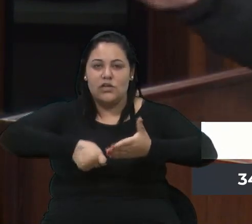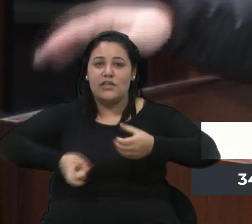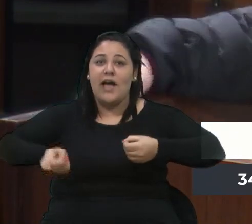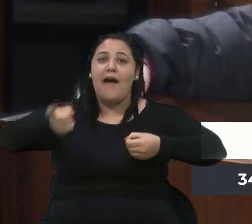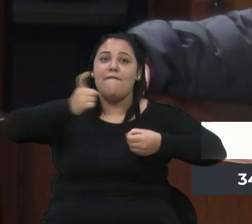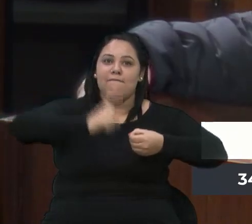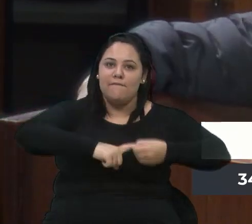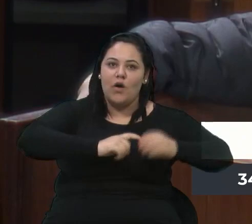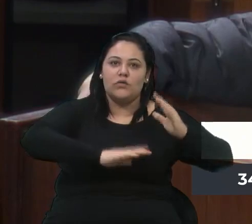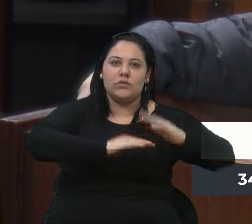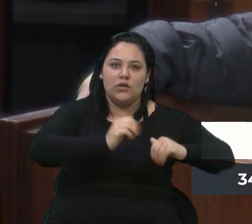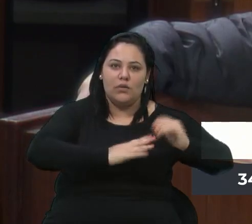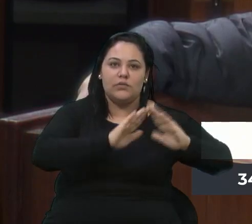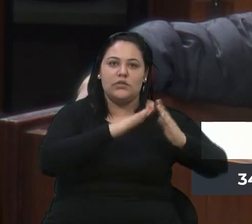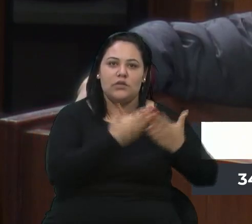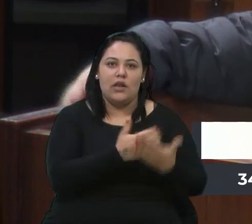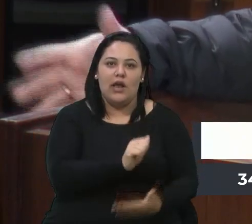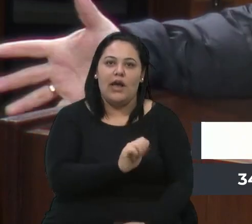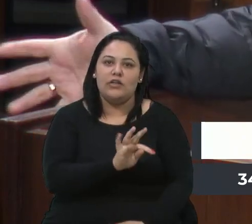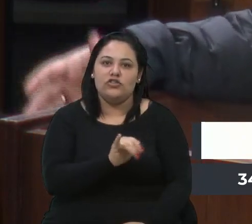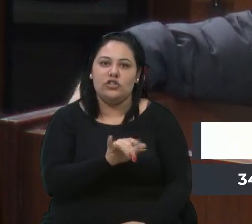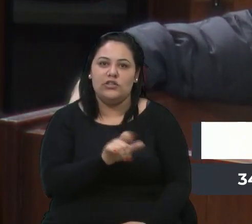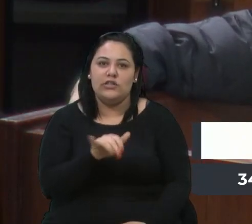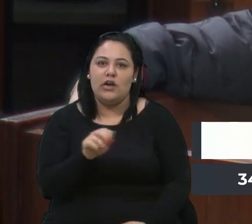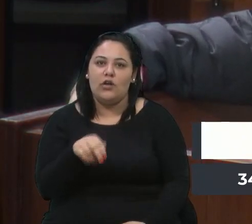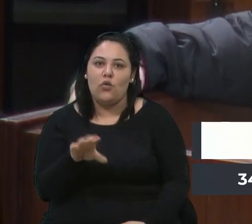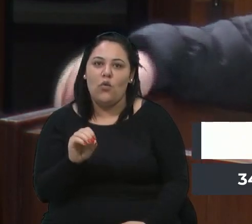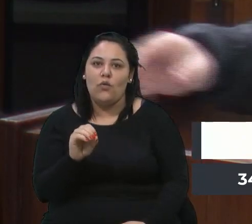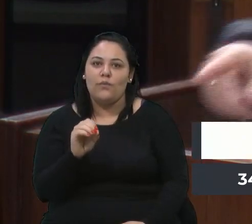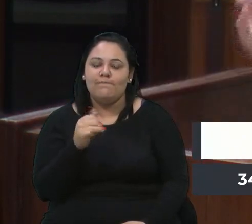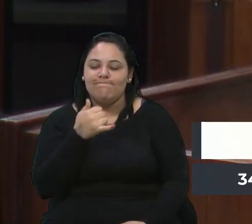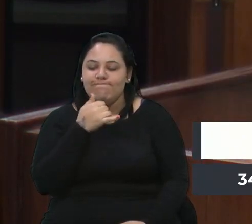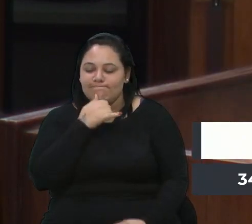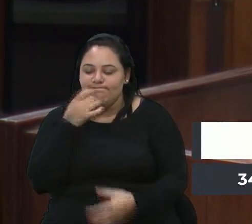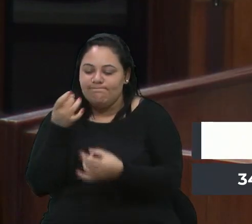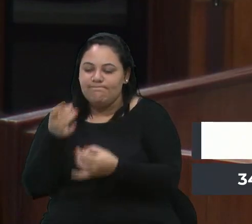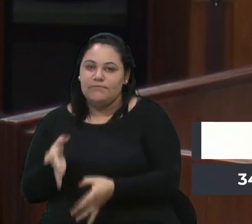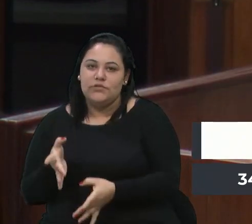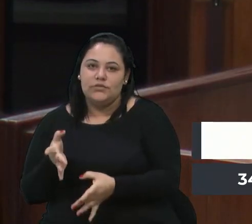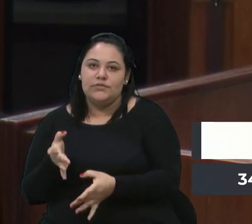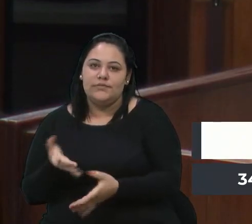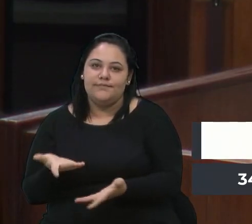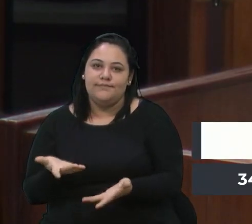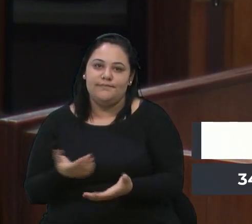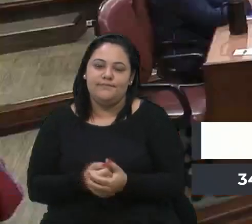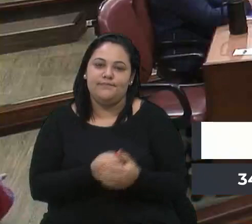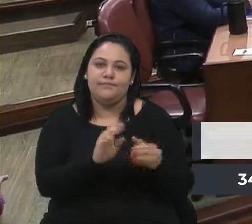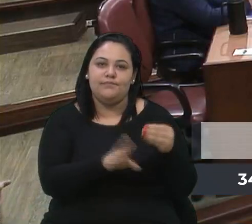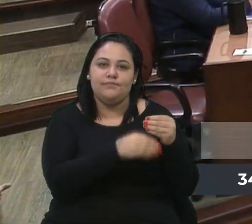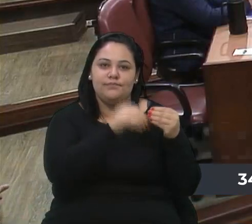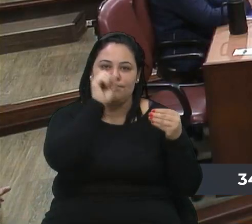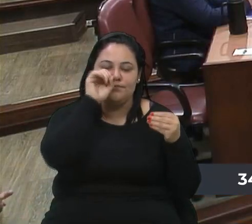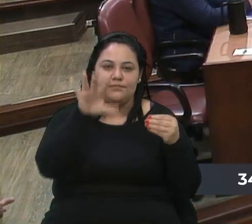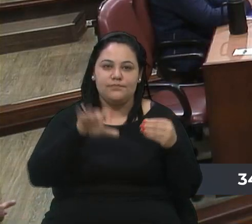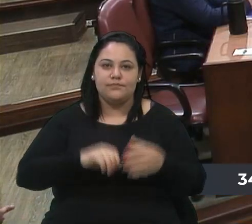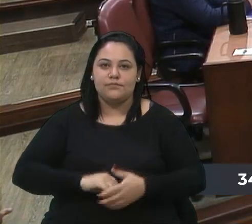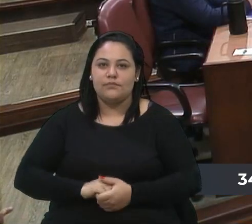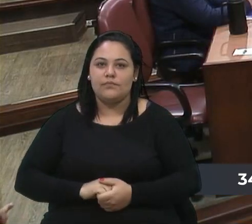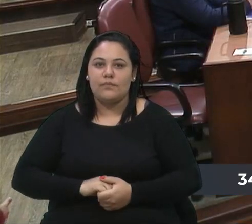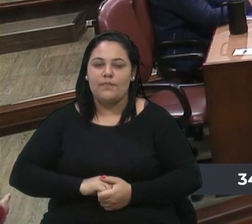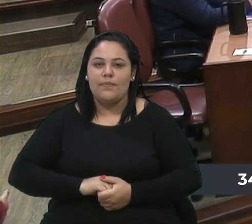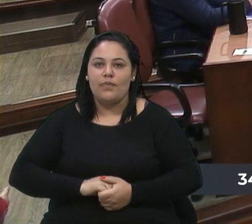obras da Atiliano Pinguelo, que infelizmente foi abandonada. Sua parte, vereador Fiuza. Obrigado, vereador